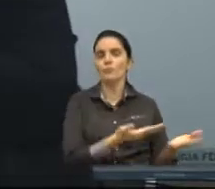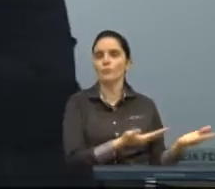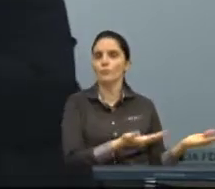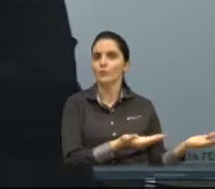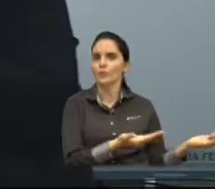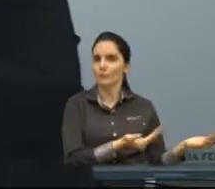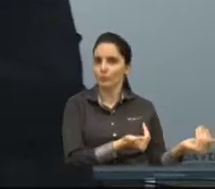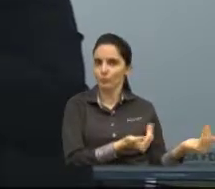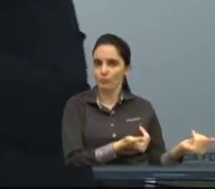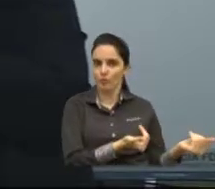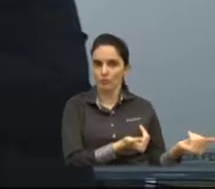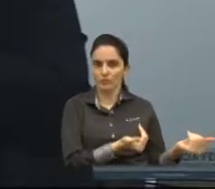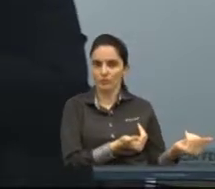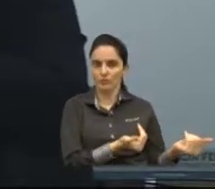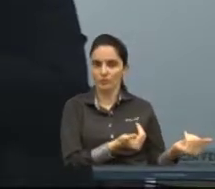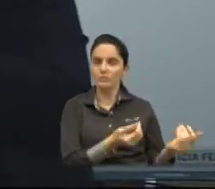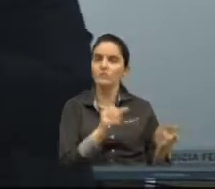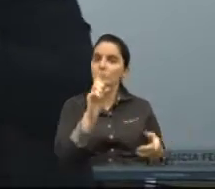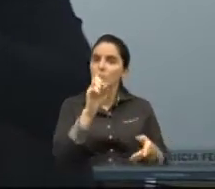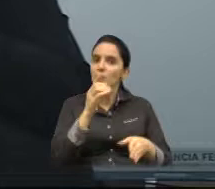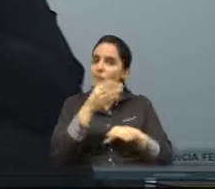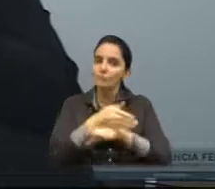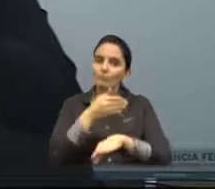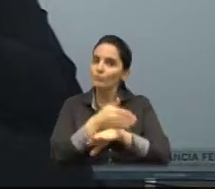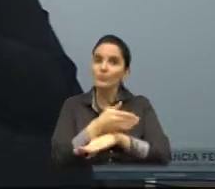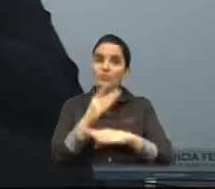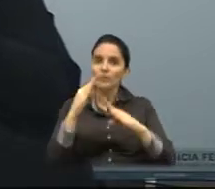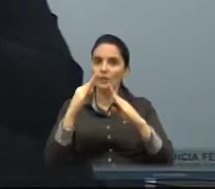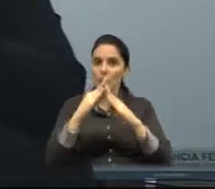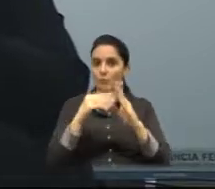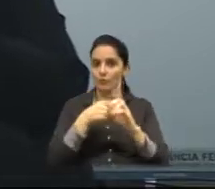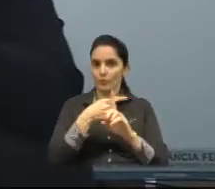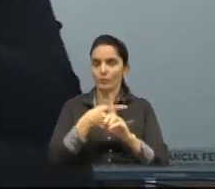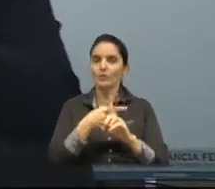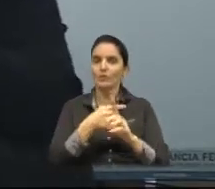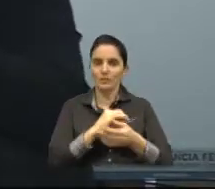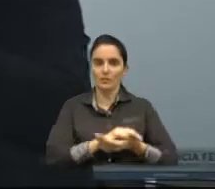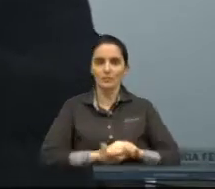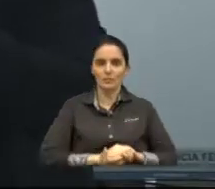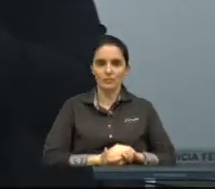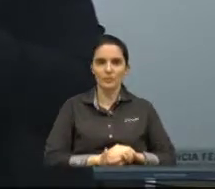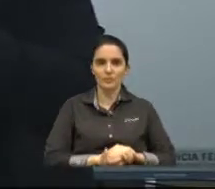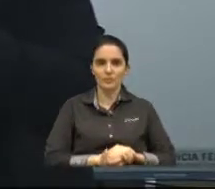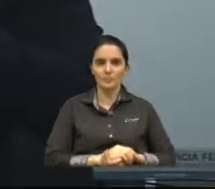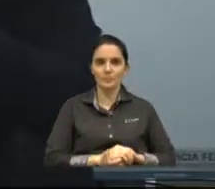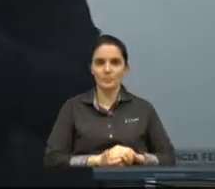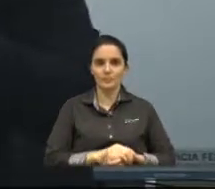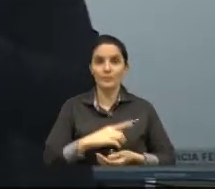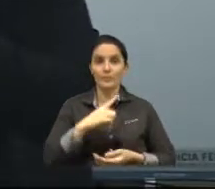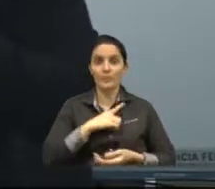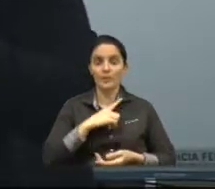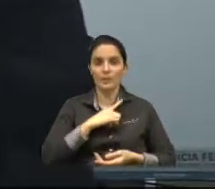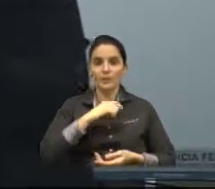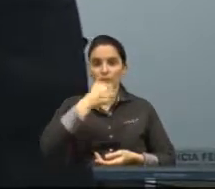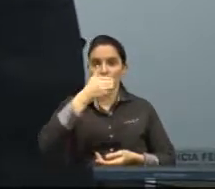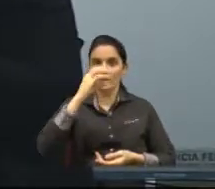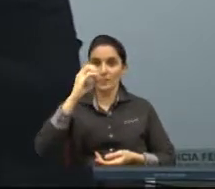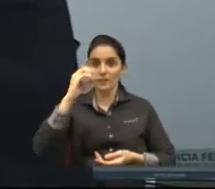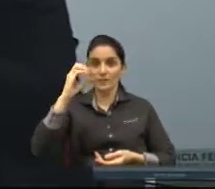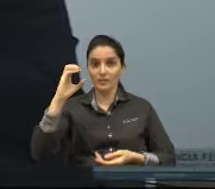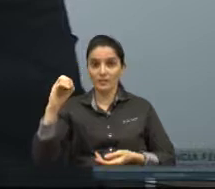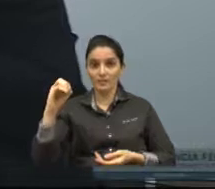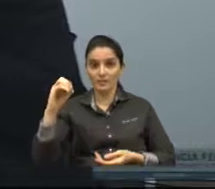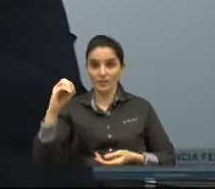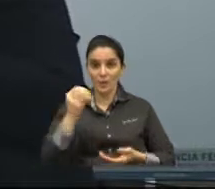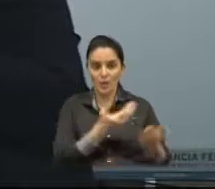a igreja. E nós tivemos com sucesso cerca de 100 jovens